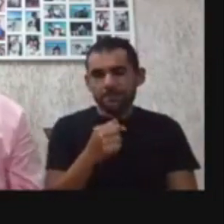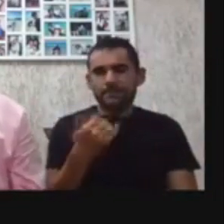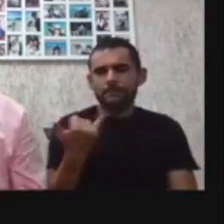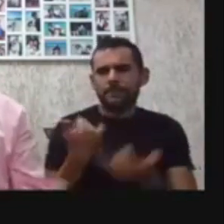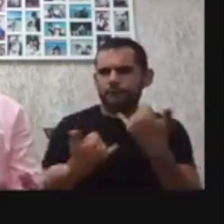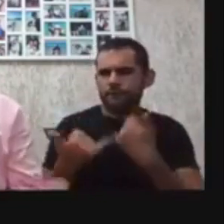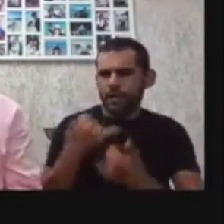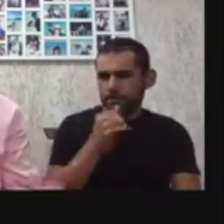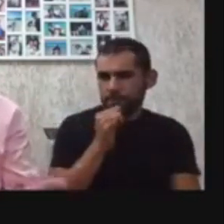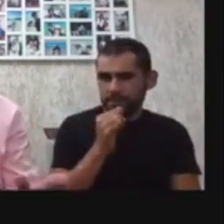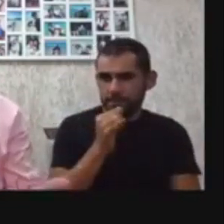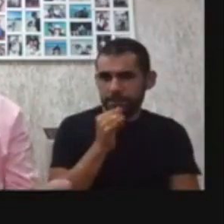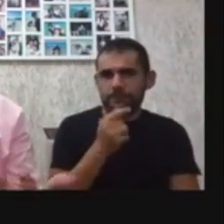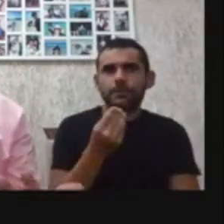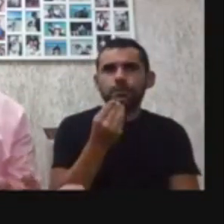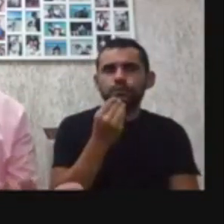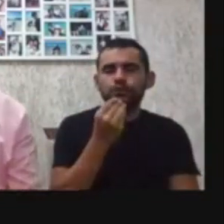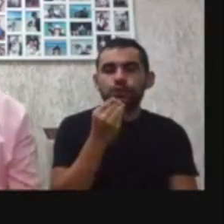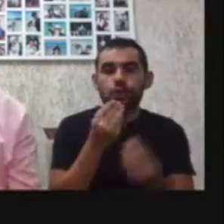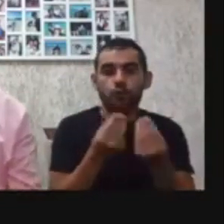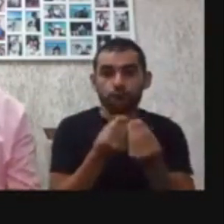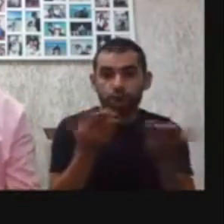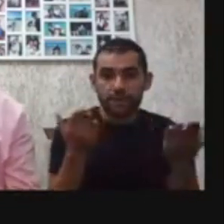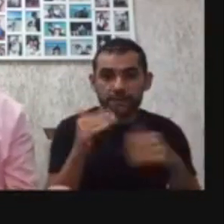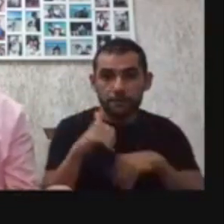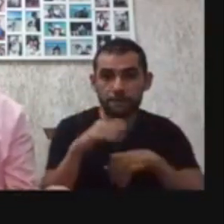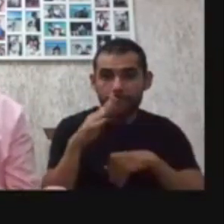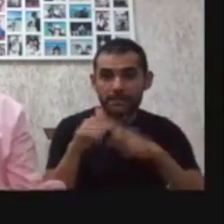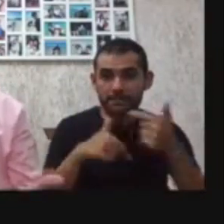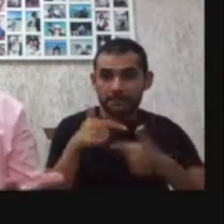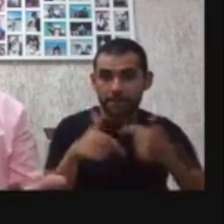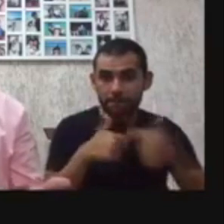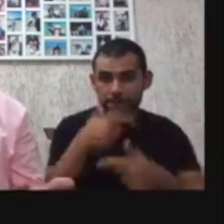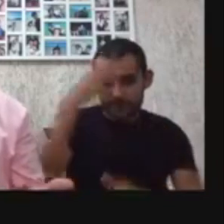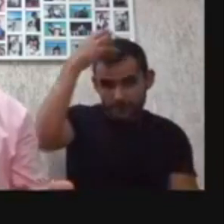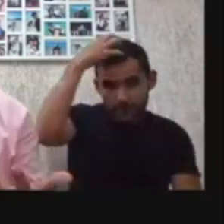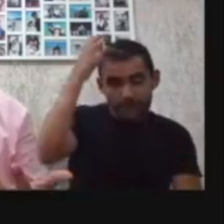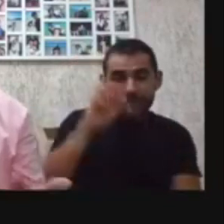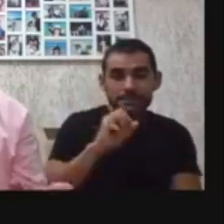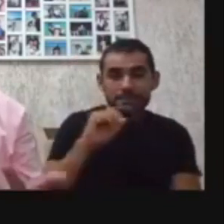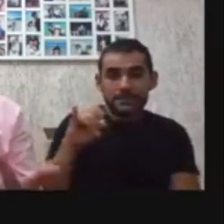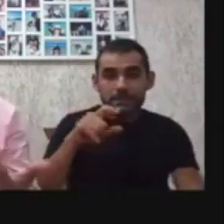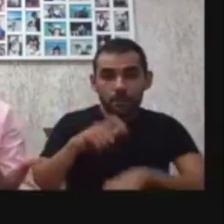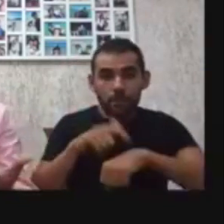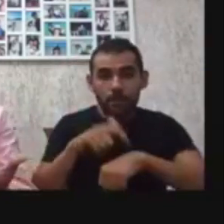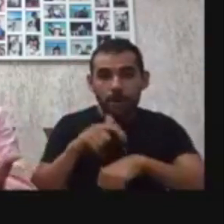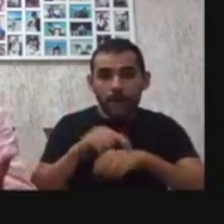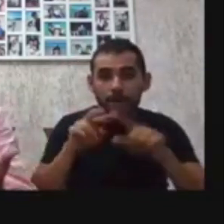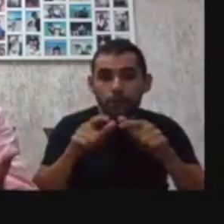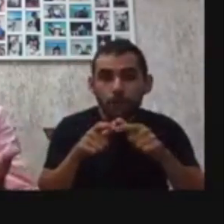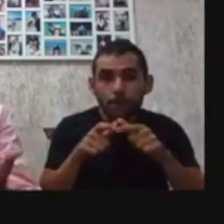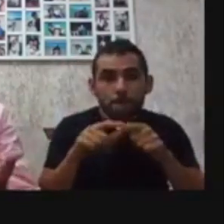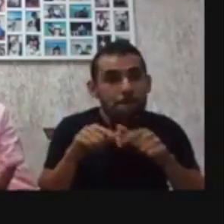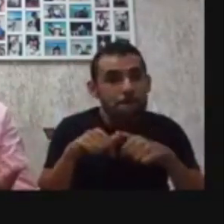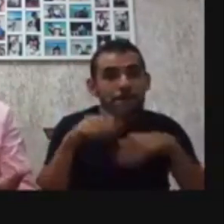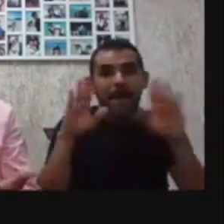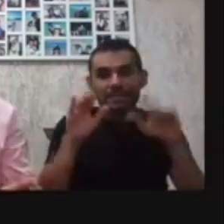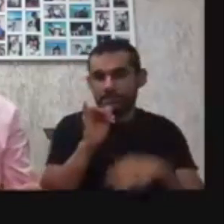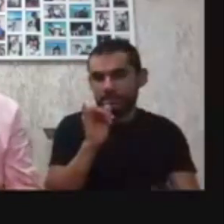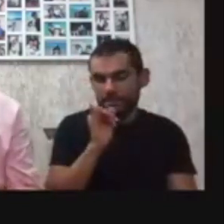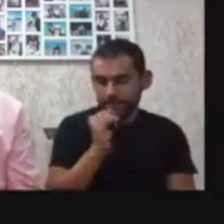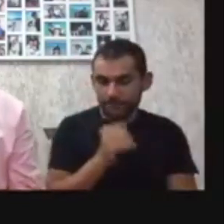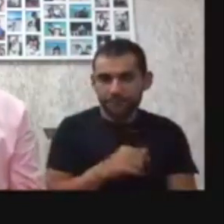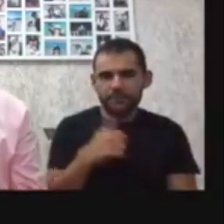me falaram, né? Por exemplo, eles poderiam estar ofertando mais empregos em São João del Rei se o horário comercial fosse ampliado. Adriano,